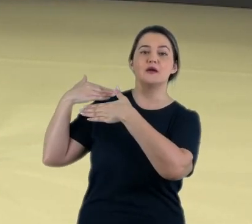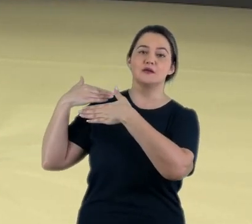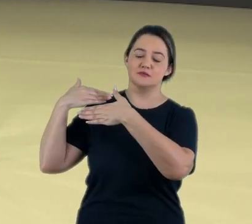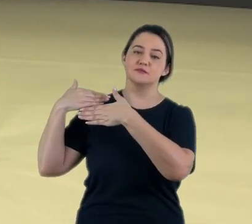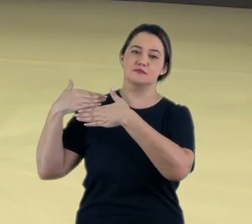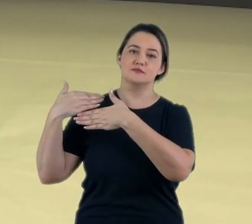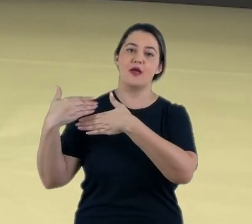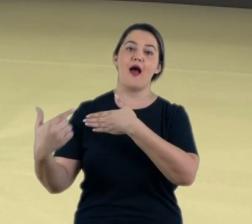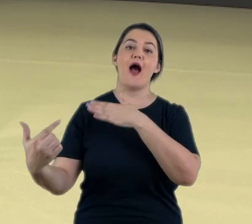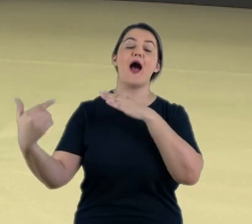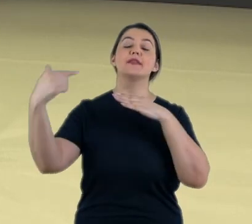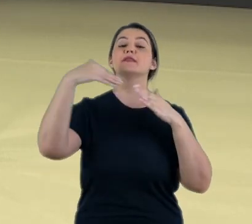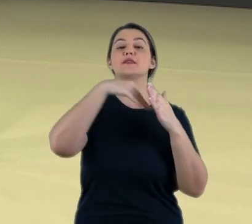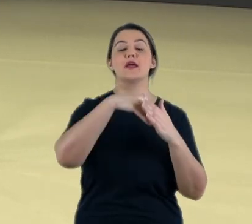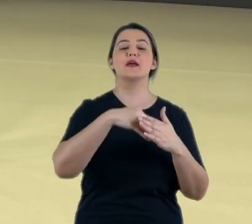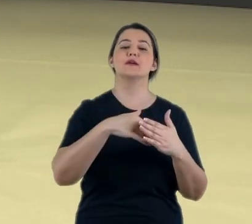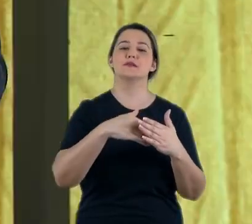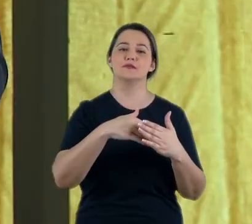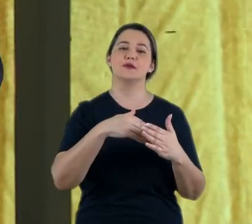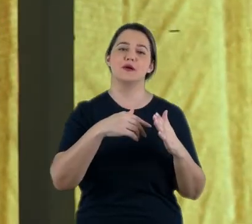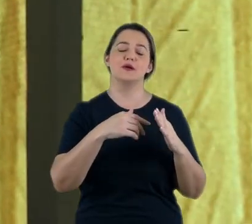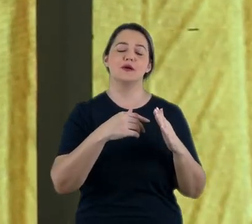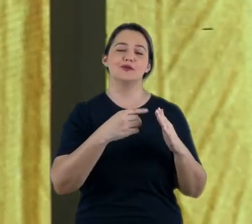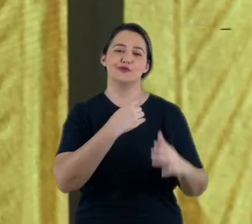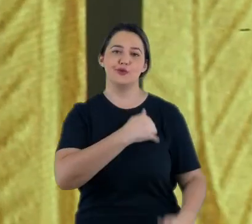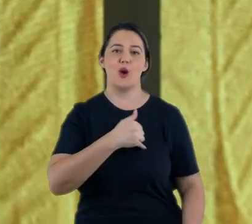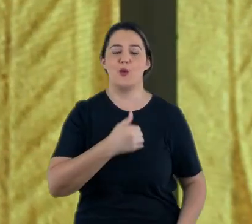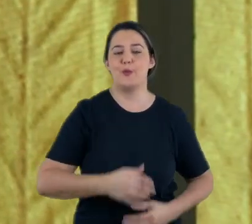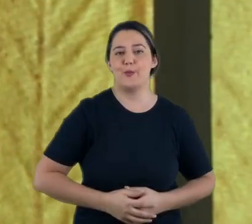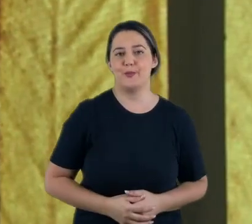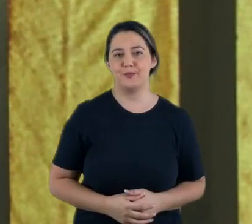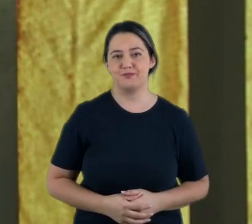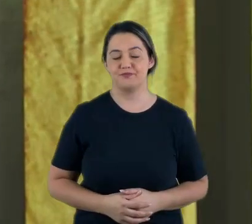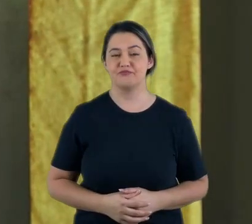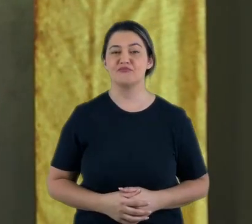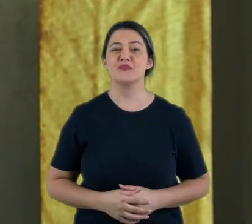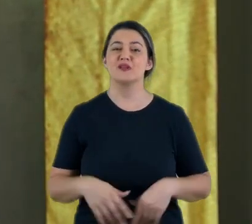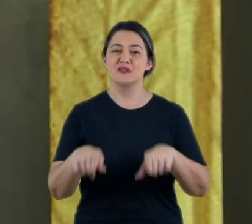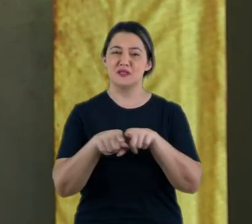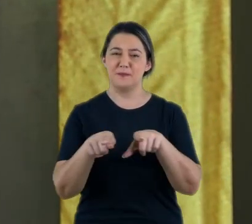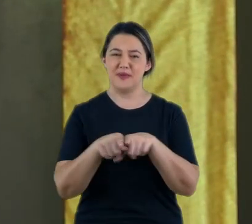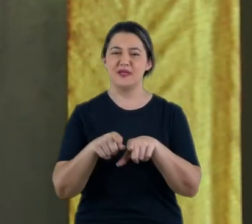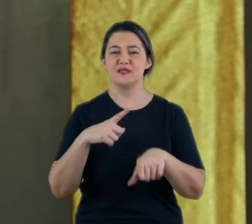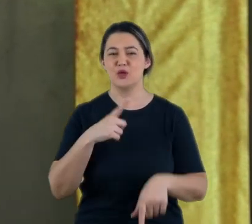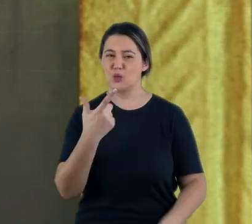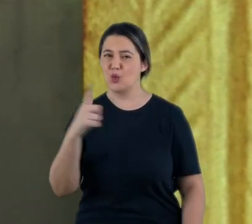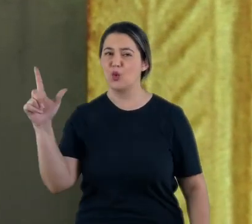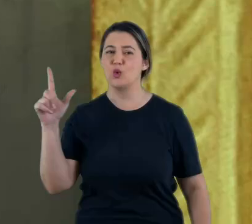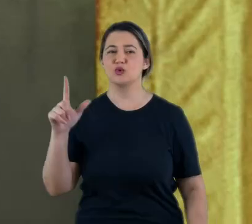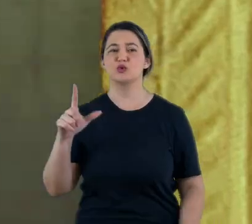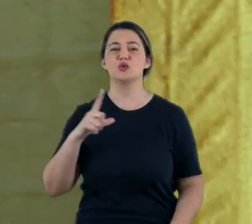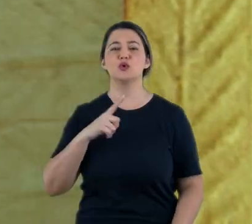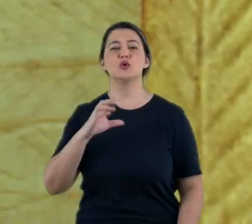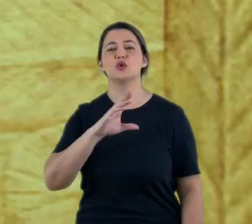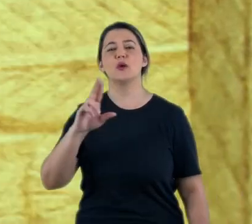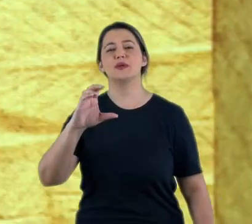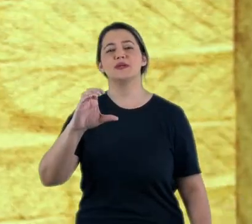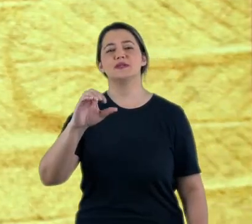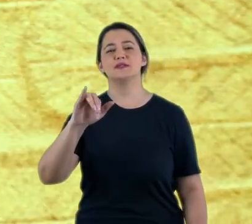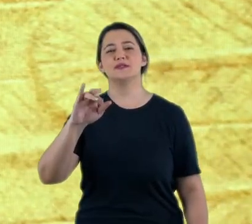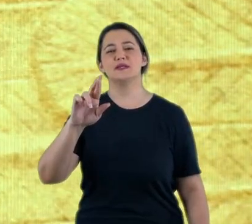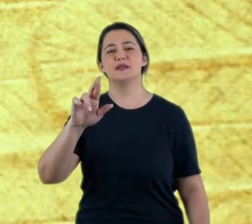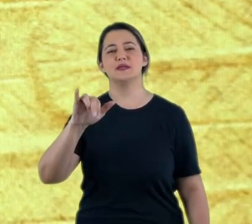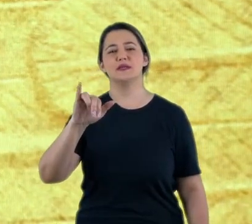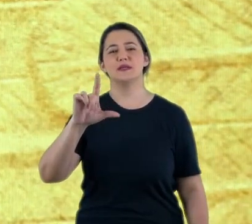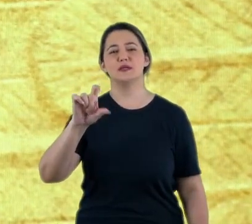uma fonte apostólica. Agora, na lista daqueles que diziam isto, além de Hipólito, eu posso citar Cirilo de